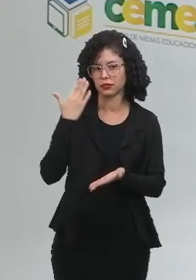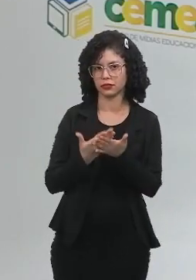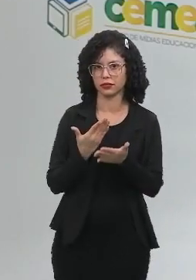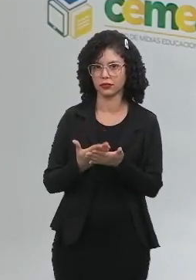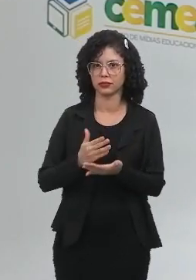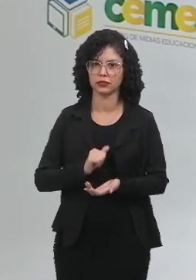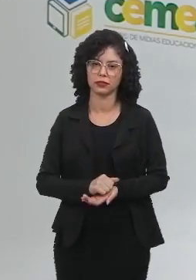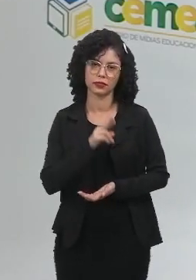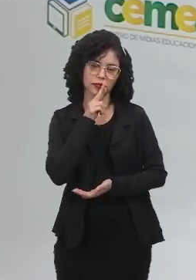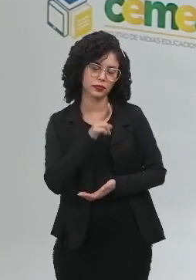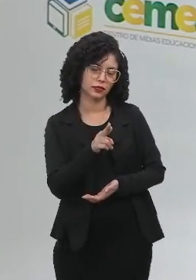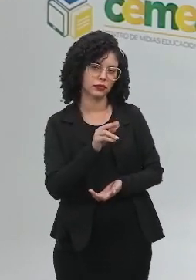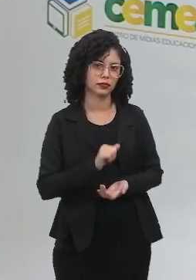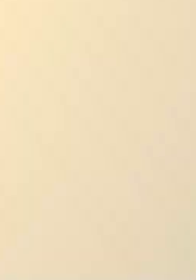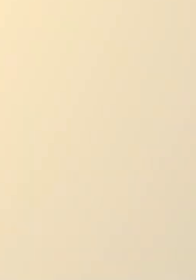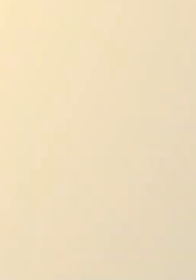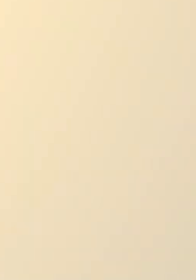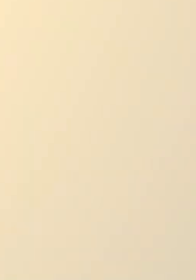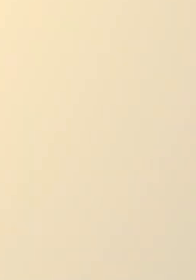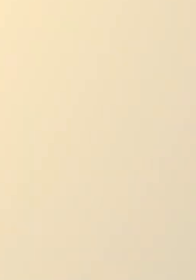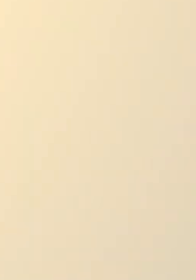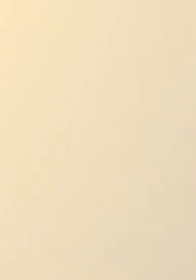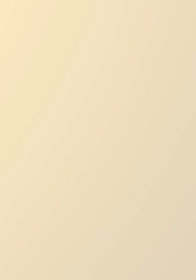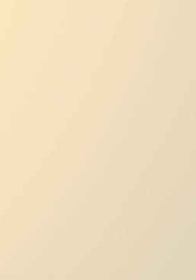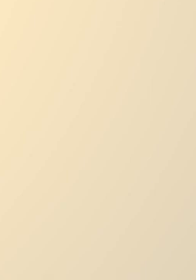próxima resolução de